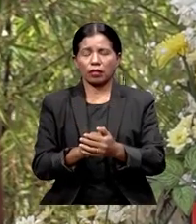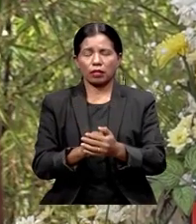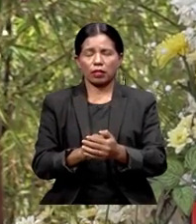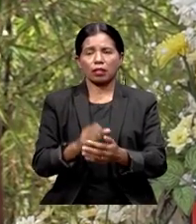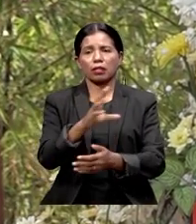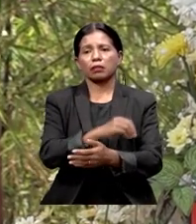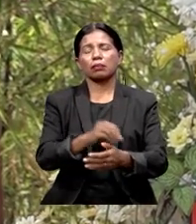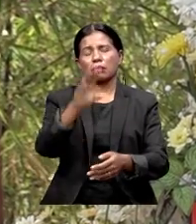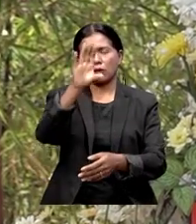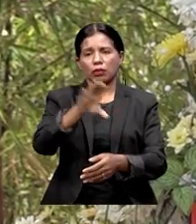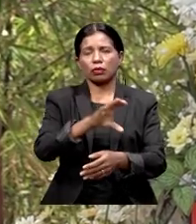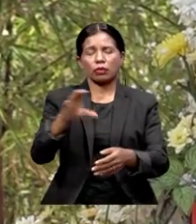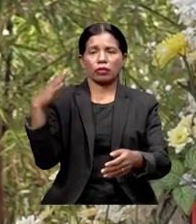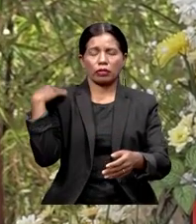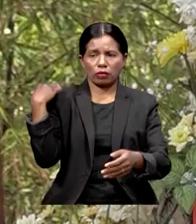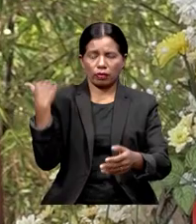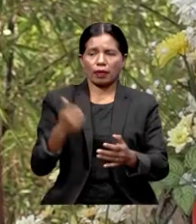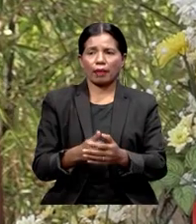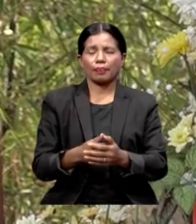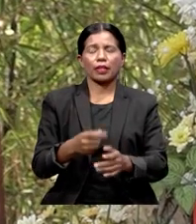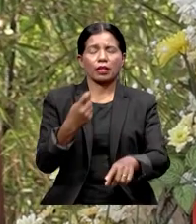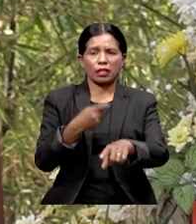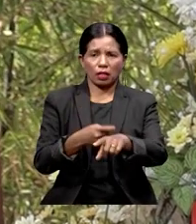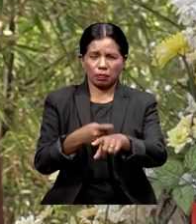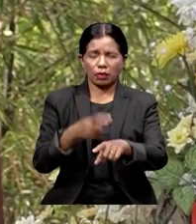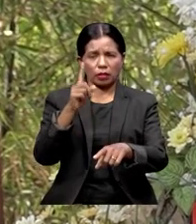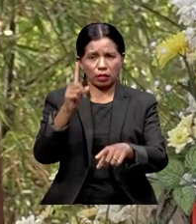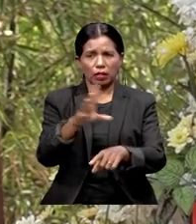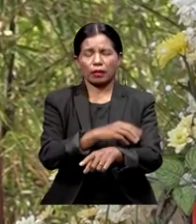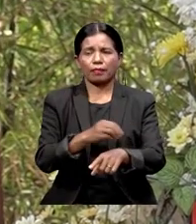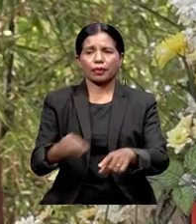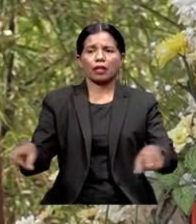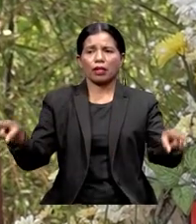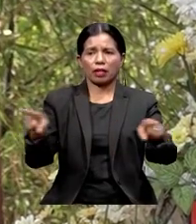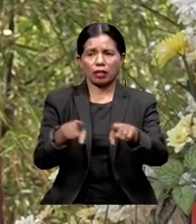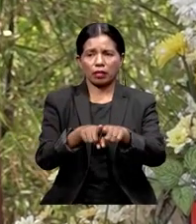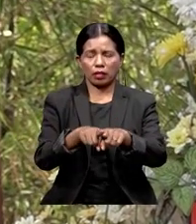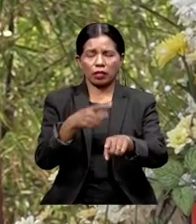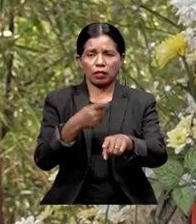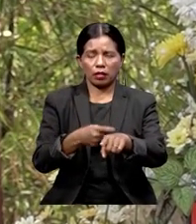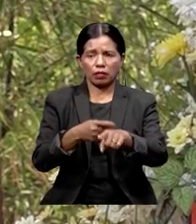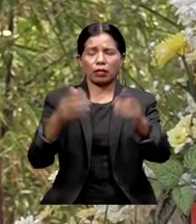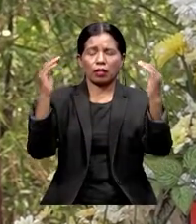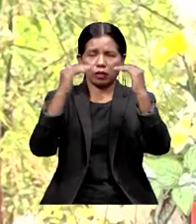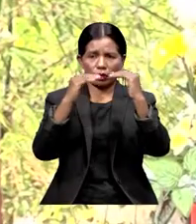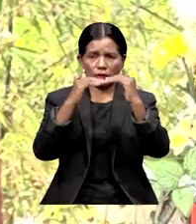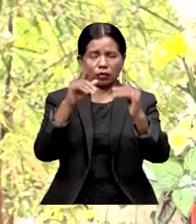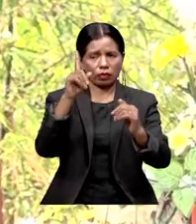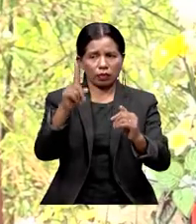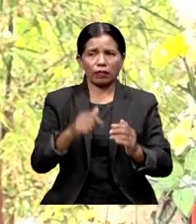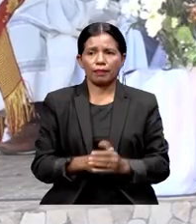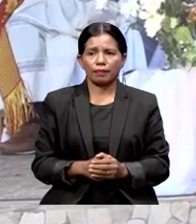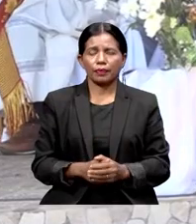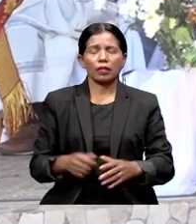ni nian momentu ida nebe momentu ida ne nuda momentu encontro ida